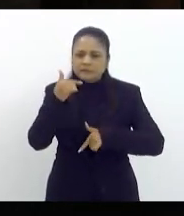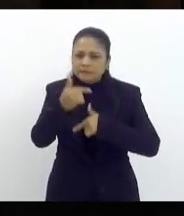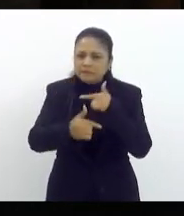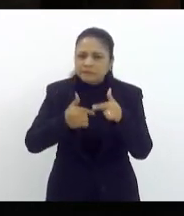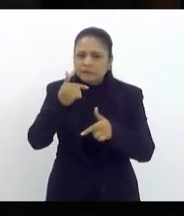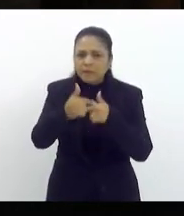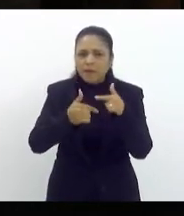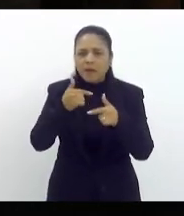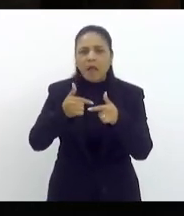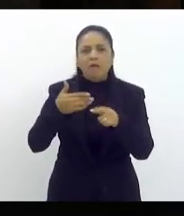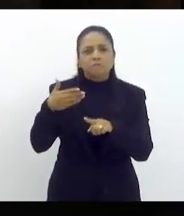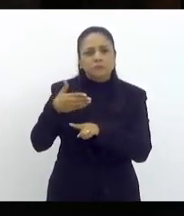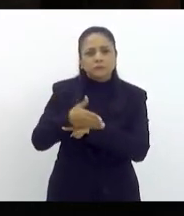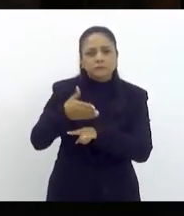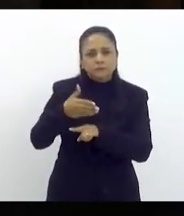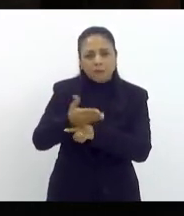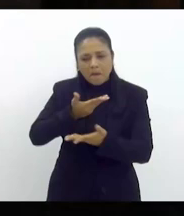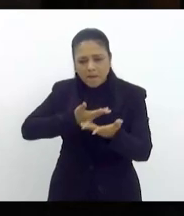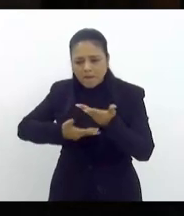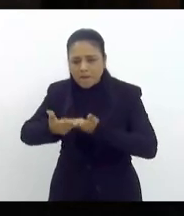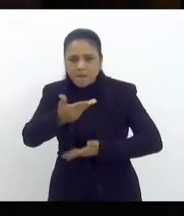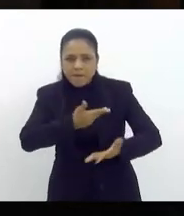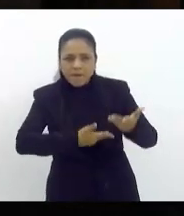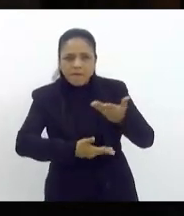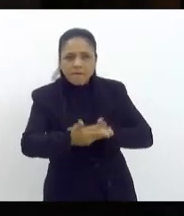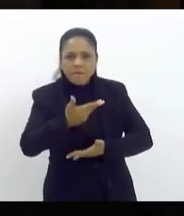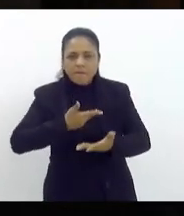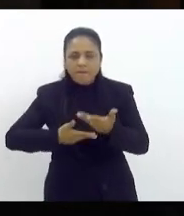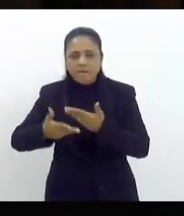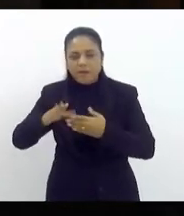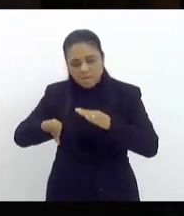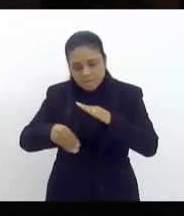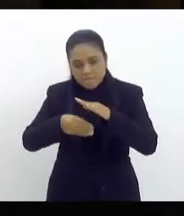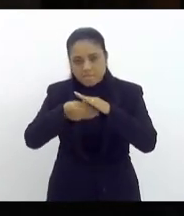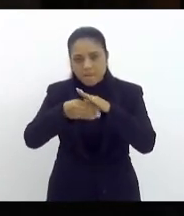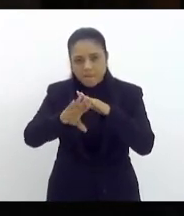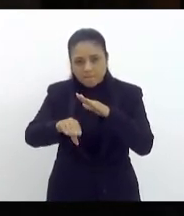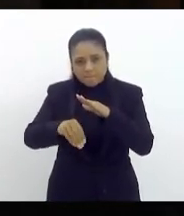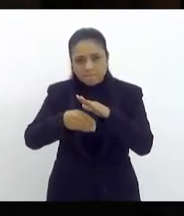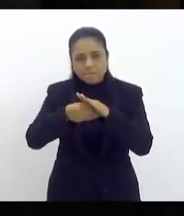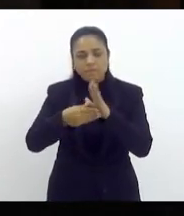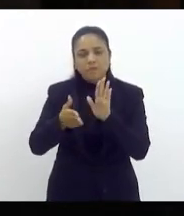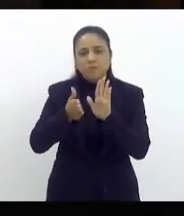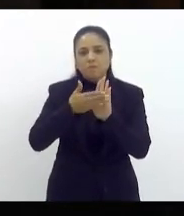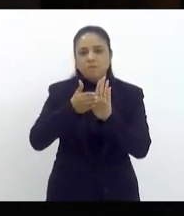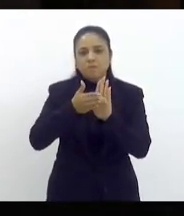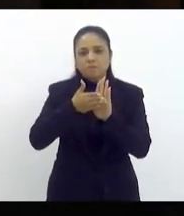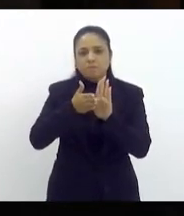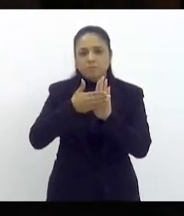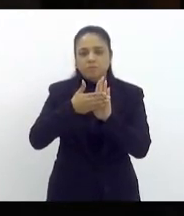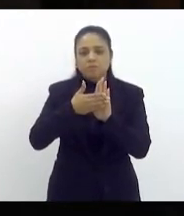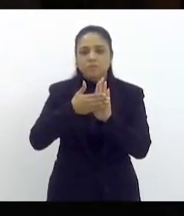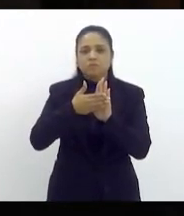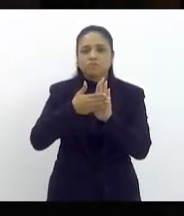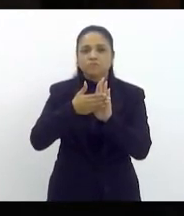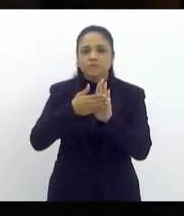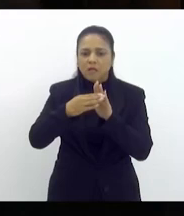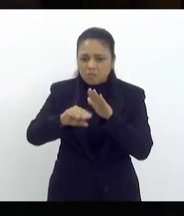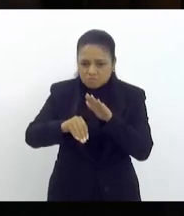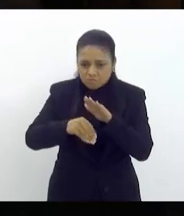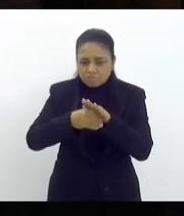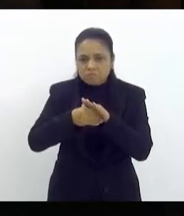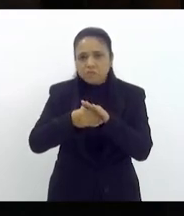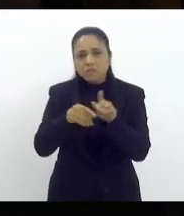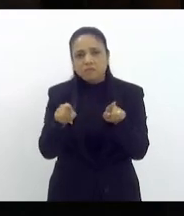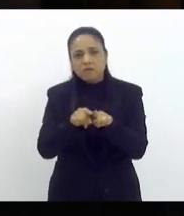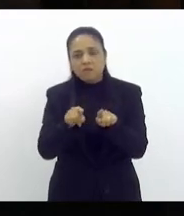mais participativa com as nossas bases sobre aquilo que emendamos sobre aquilo que propusemos inclusive sobre a possibilidade de emendas individuais